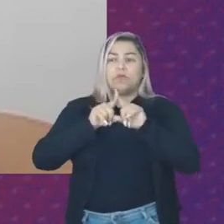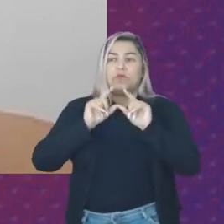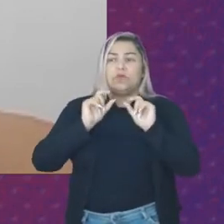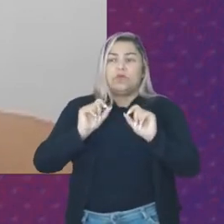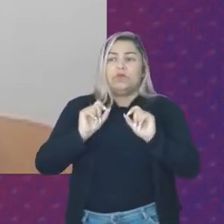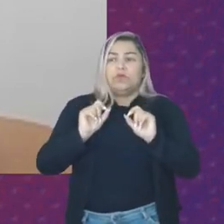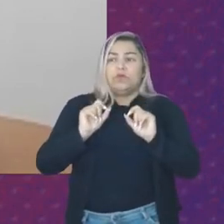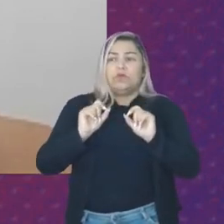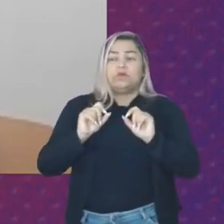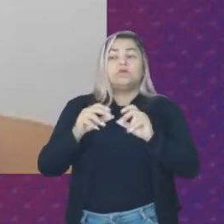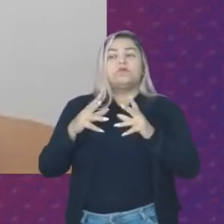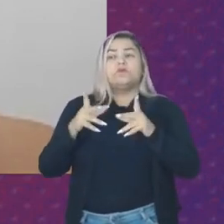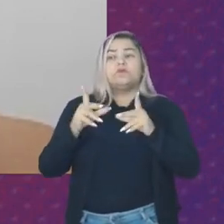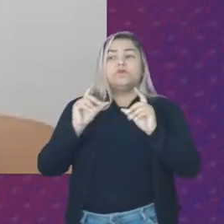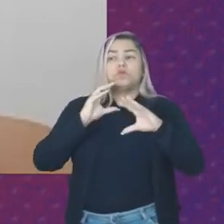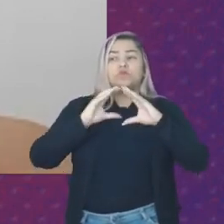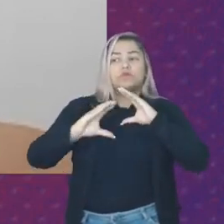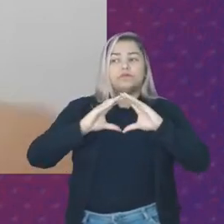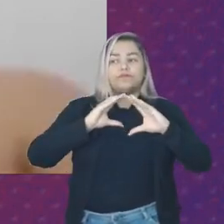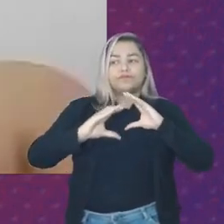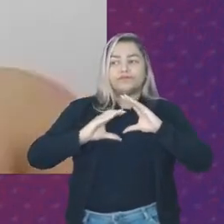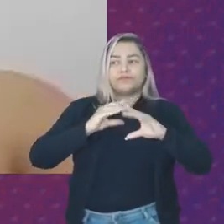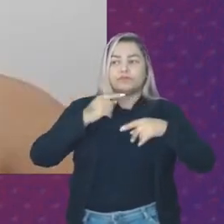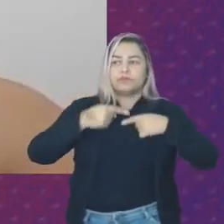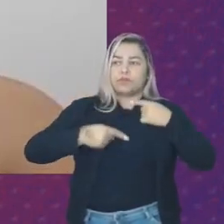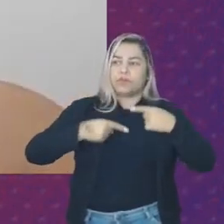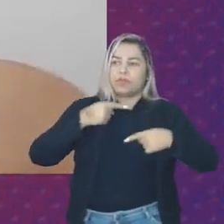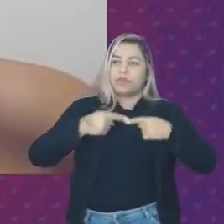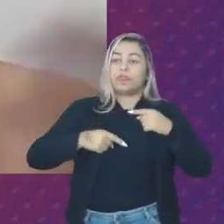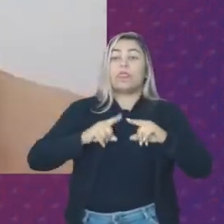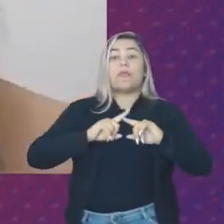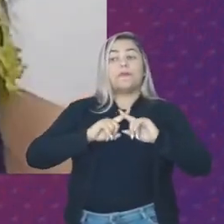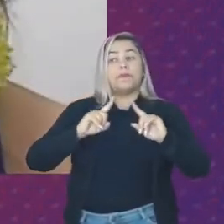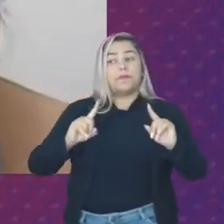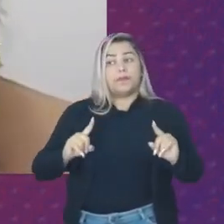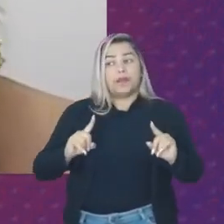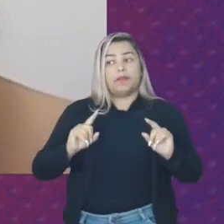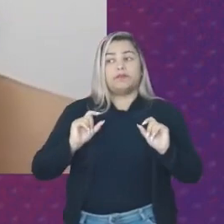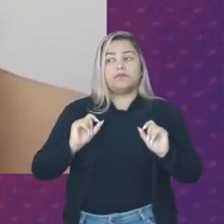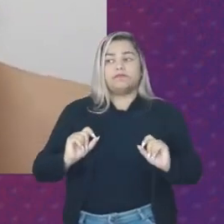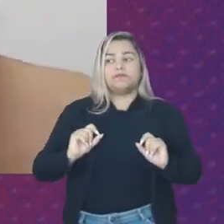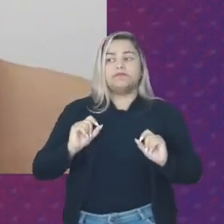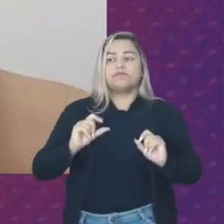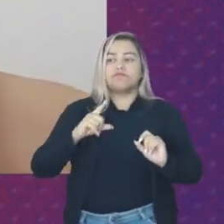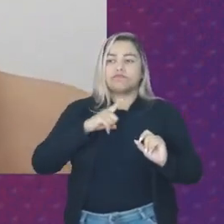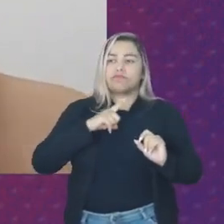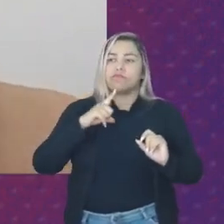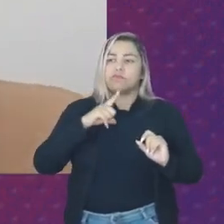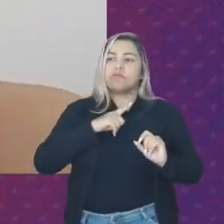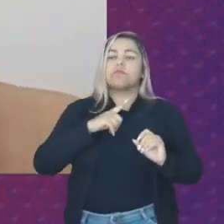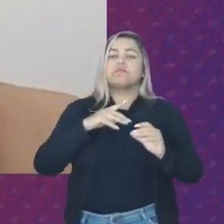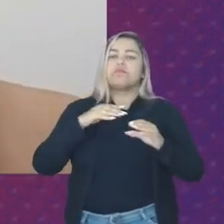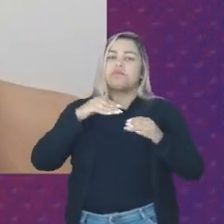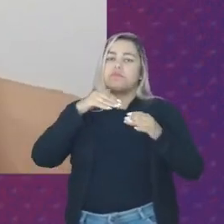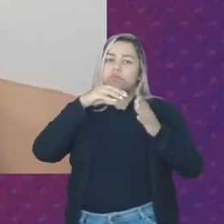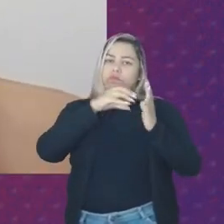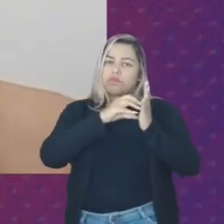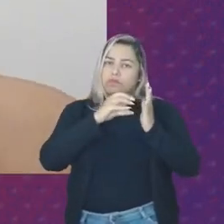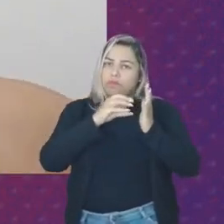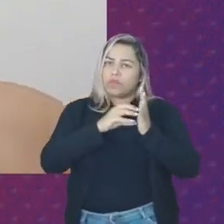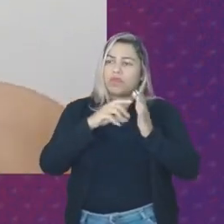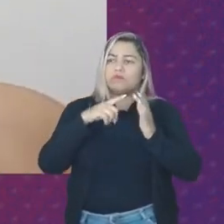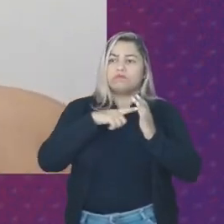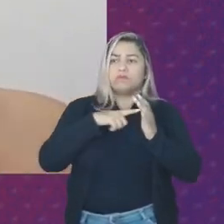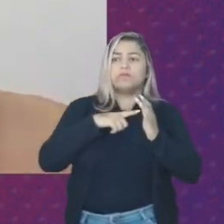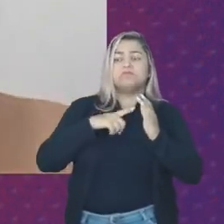seja de muito uso na comunicação política. Porém, vai que a gente tem uma candidatura que tem